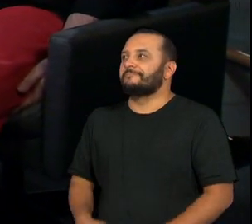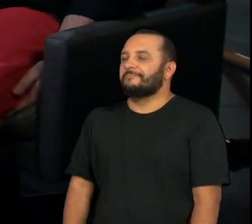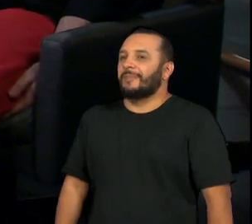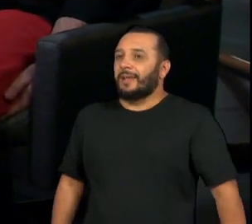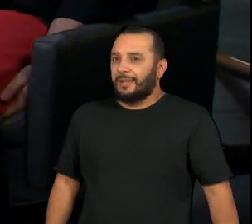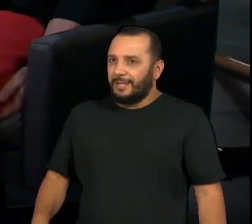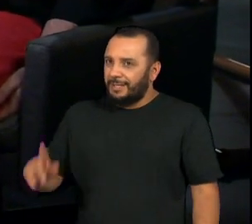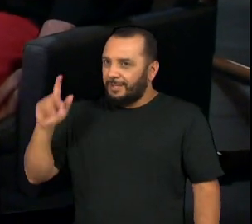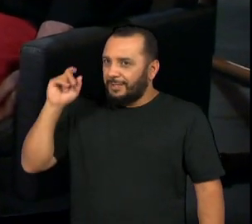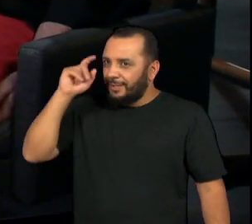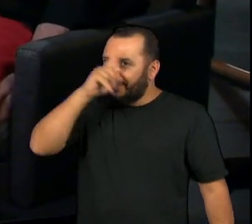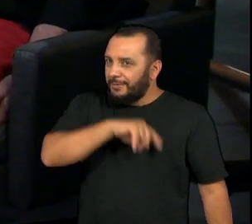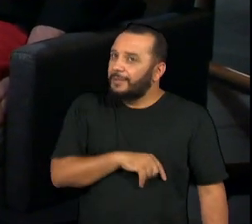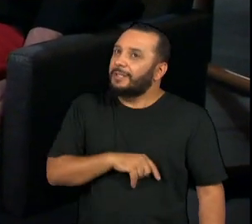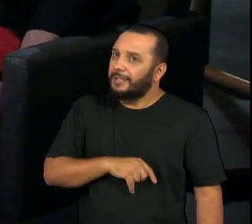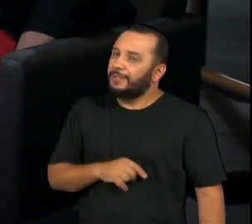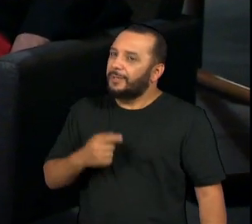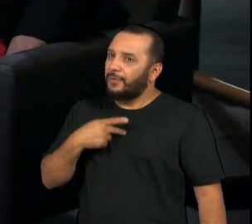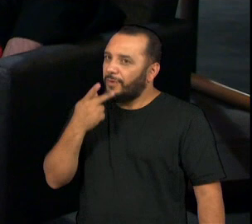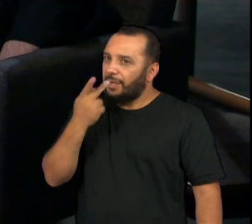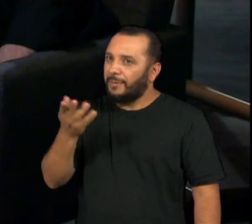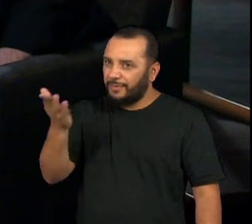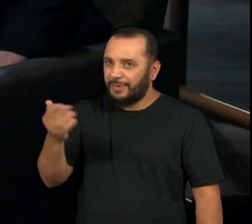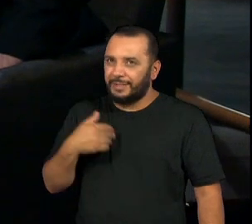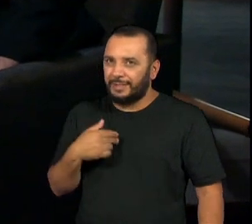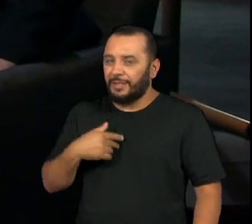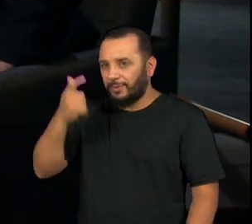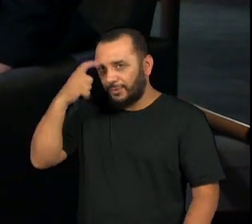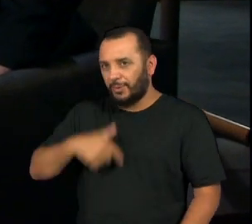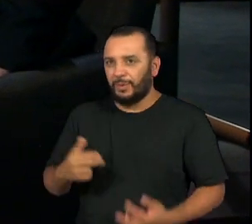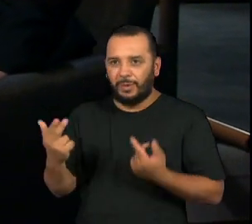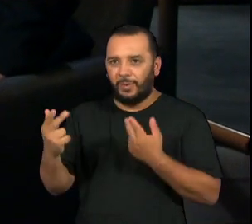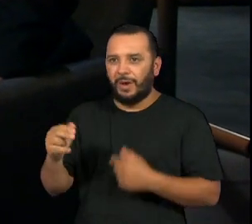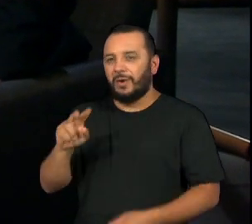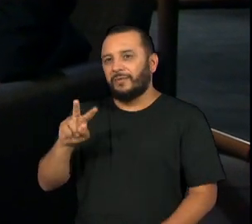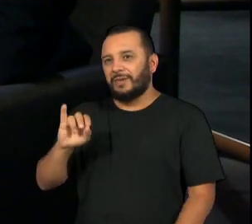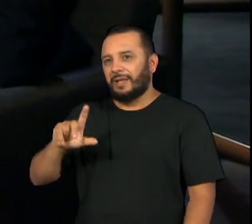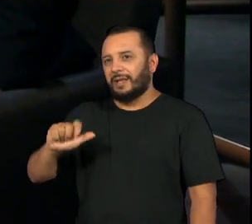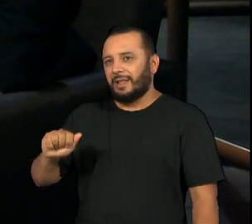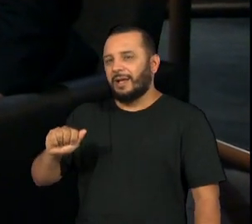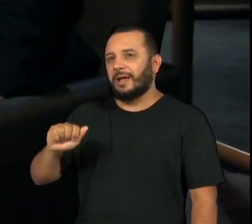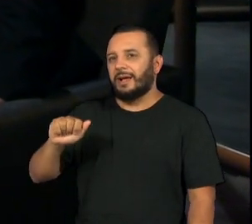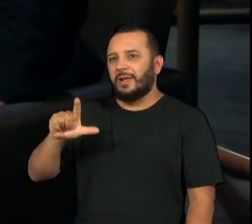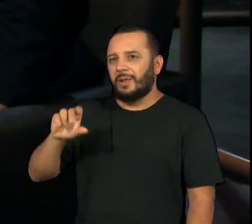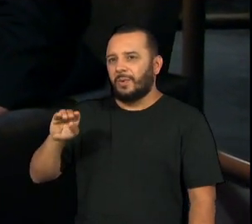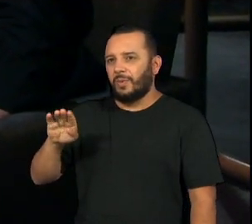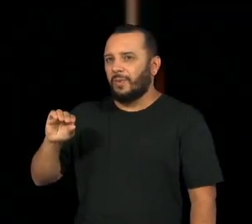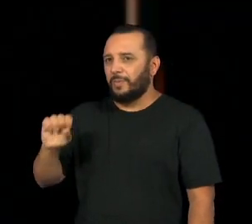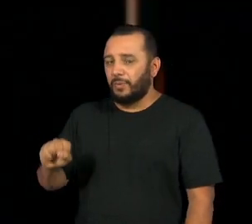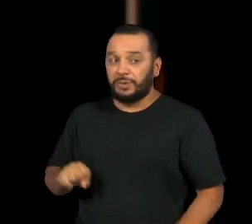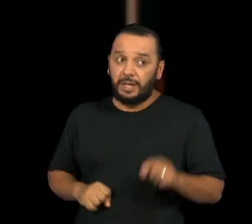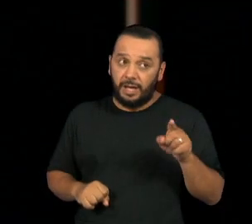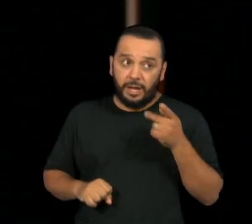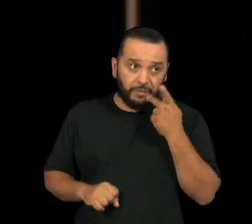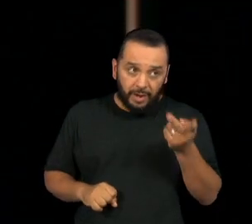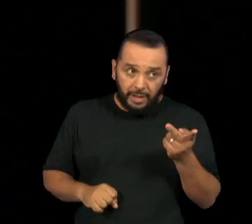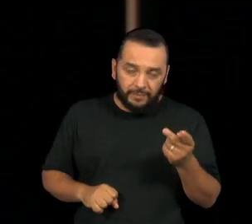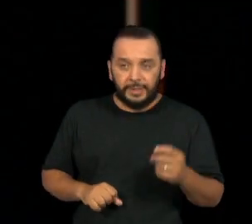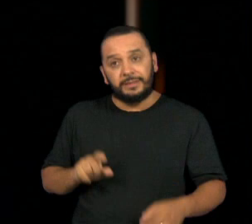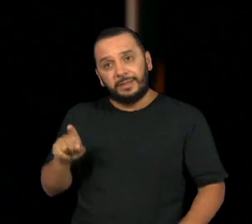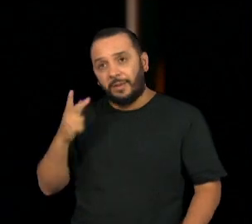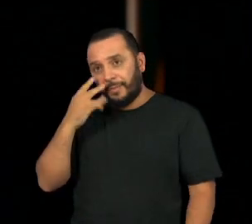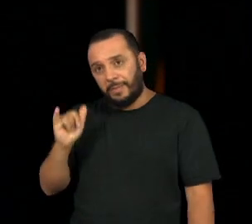muito difícil eu chegar para você e falar que eu sou Villa-Lobos, pelo amor de Deus. Ele falava. Mas é meu pai, né? O André, eu